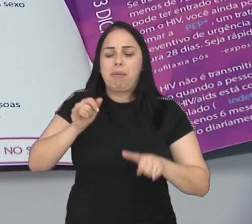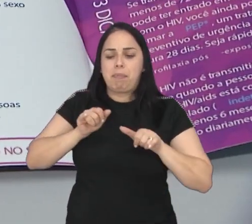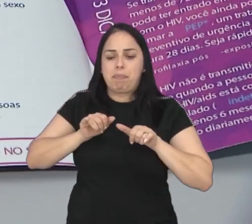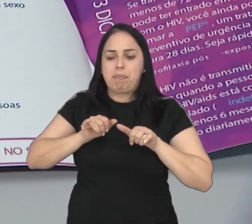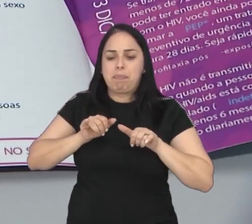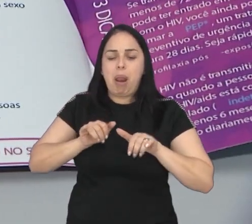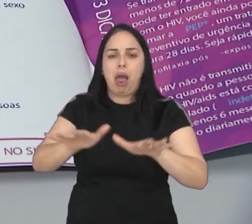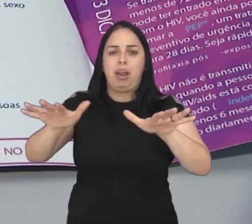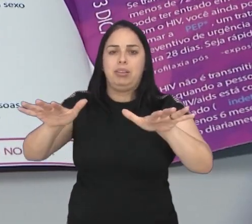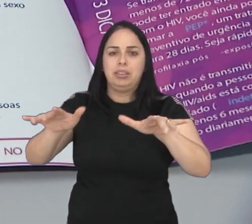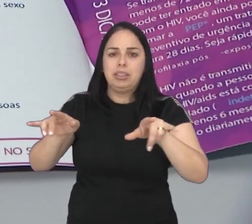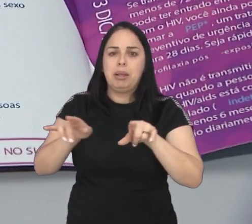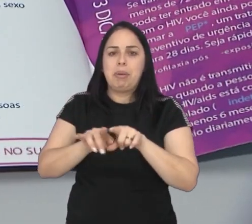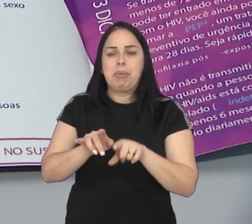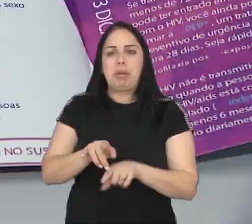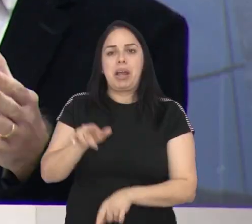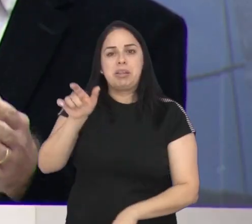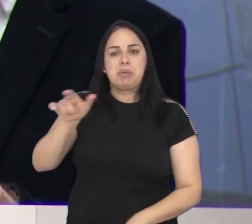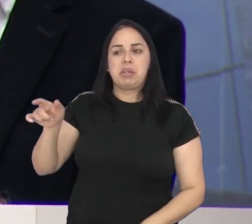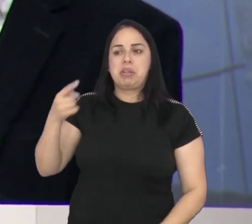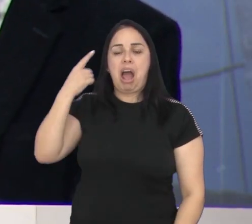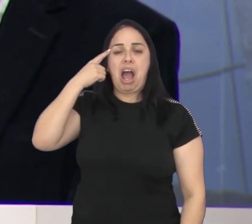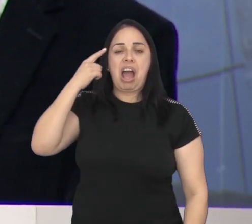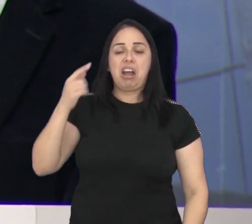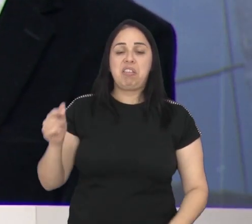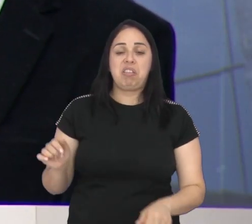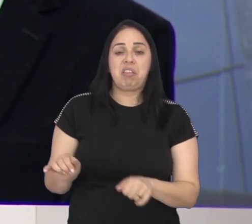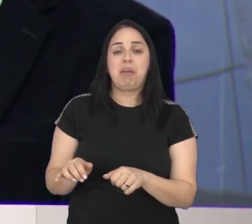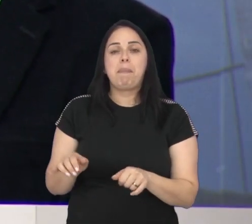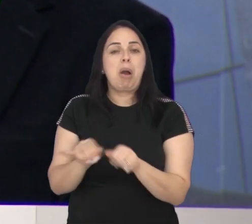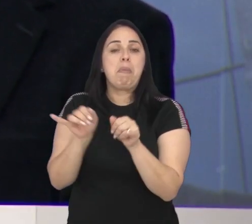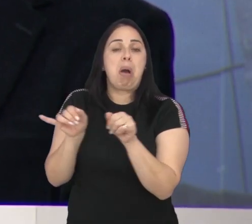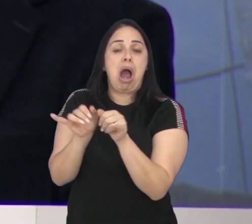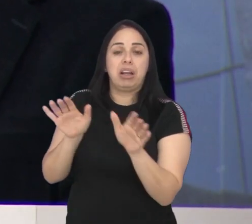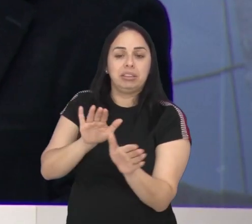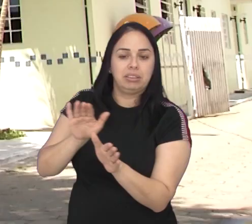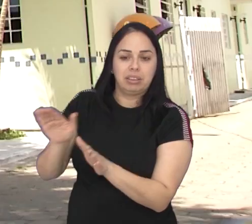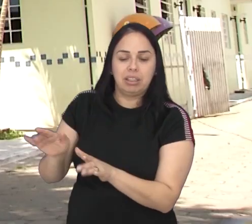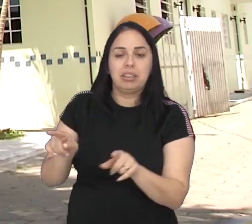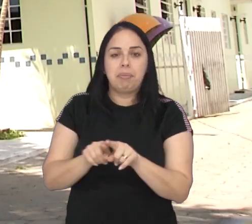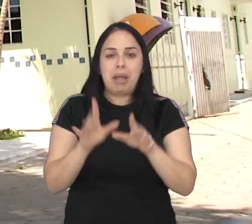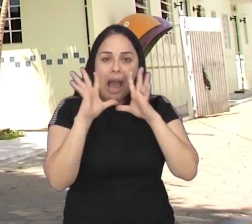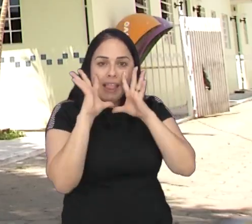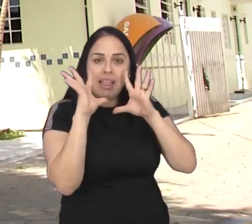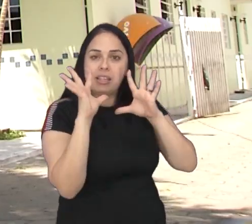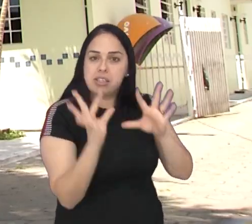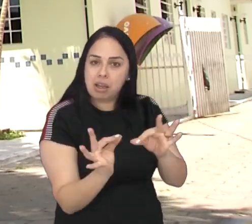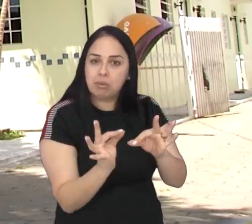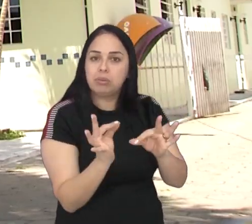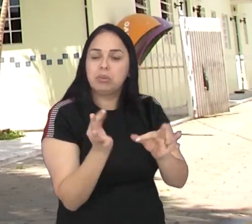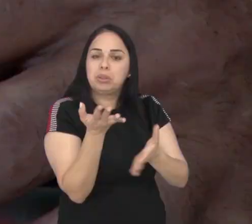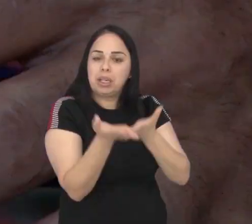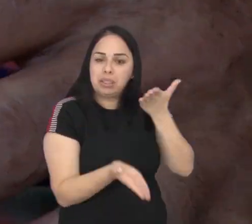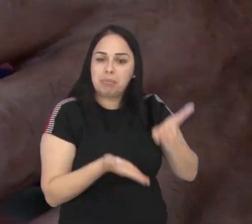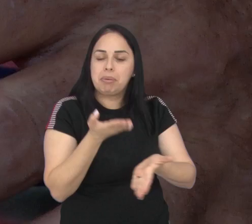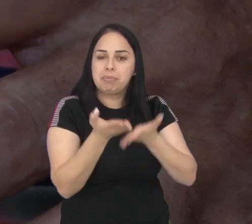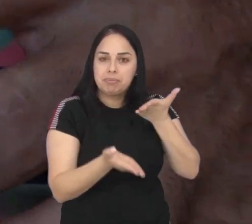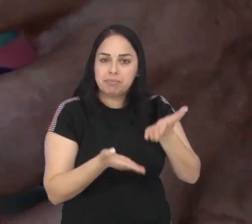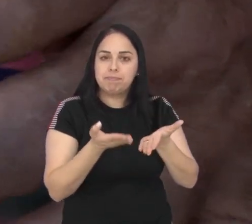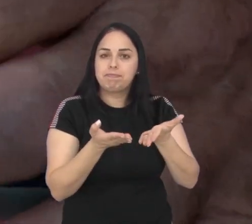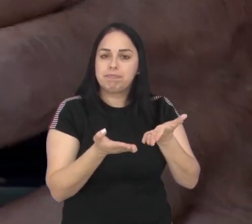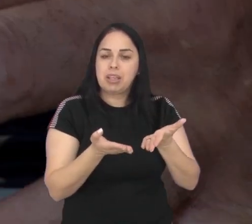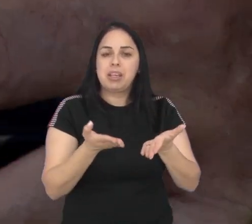deixar a doença cair no esquecimento. O parlamentar chamou atenção também para o tratamento, que permite que um